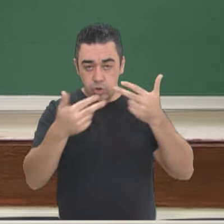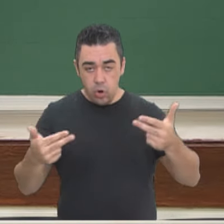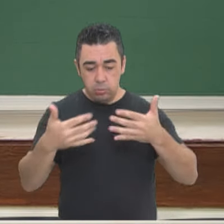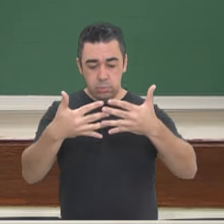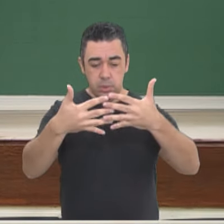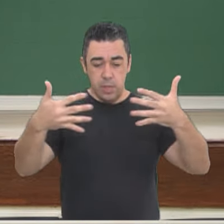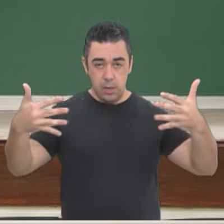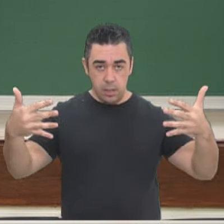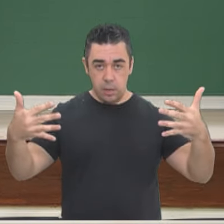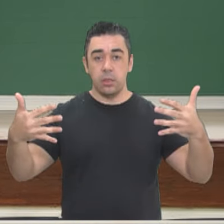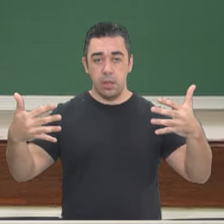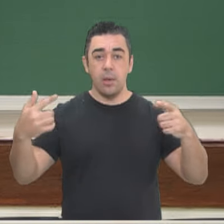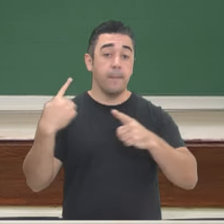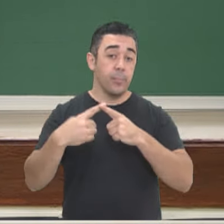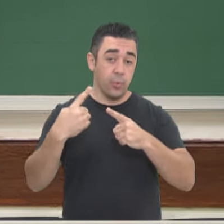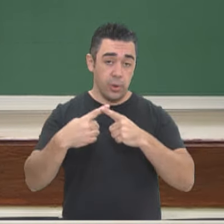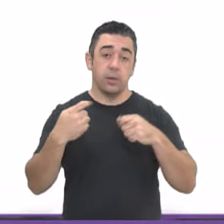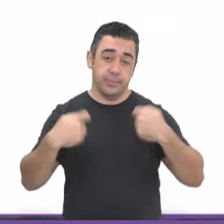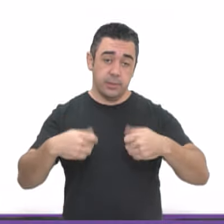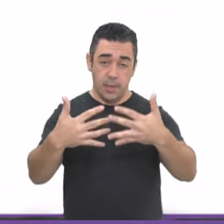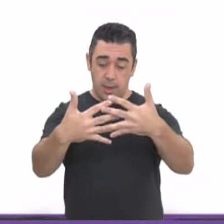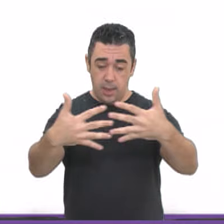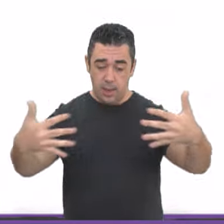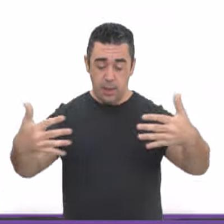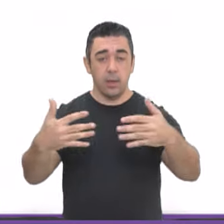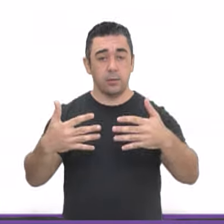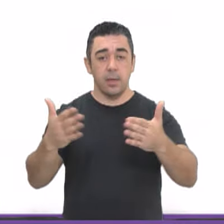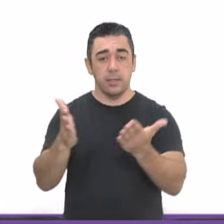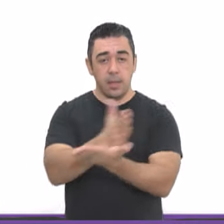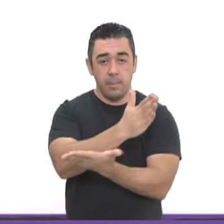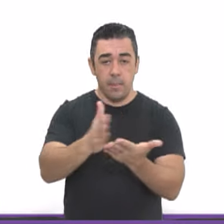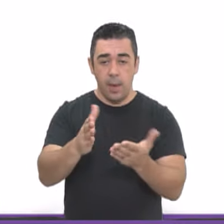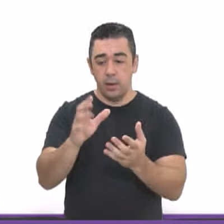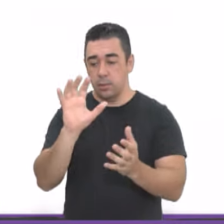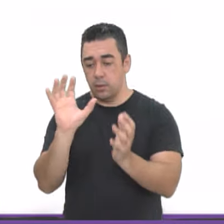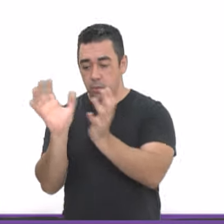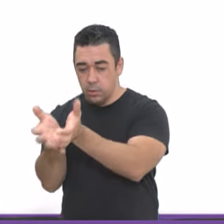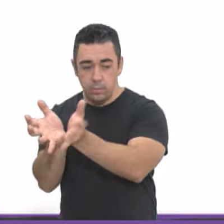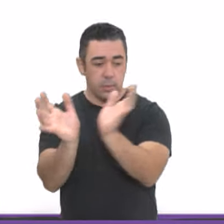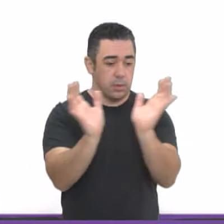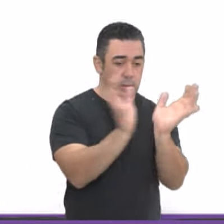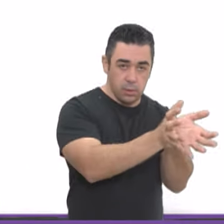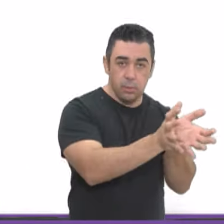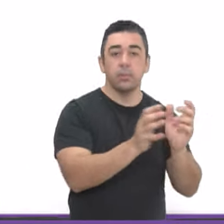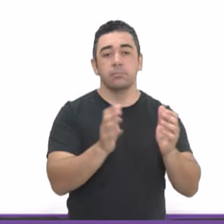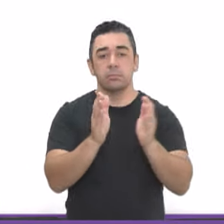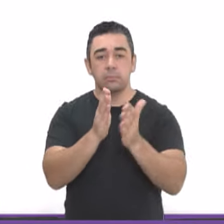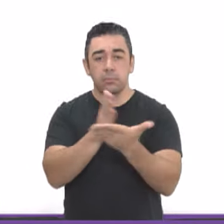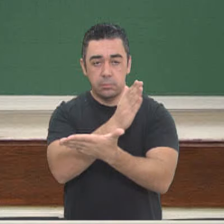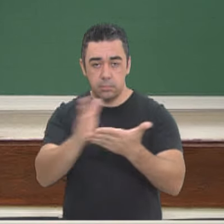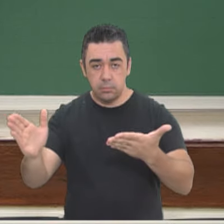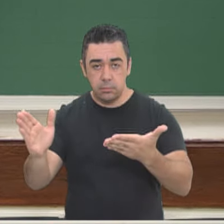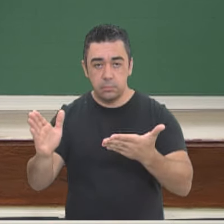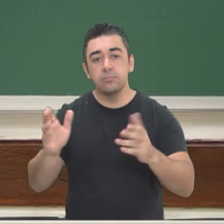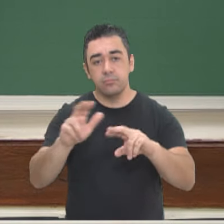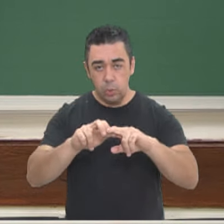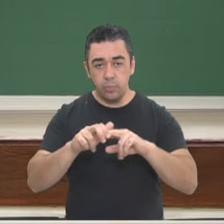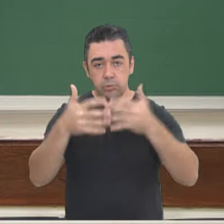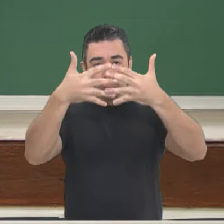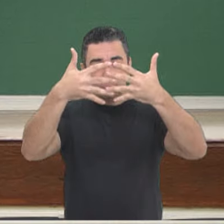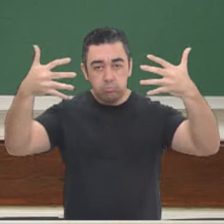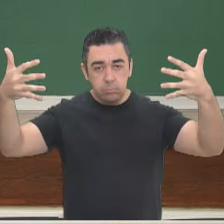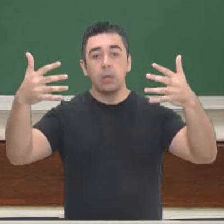rede, porque tem aquela divisão, né, do campo, dos dois lados da quadra, dividido pela rede. E